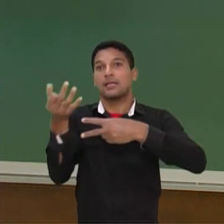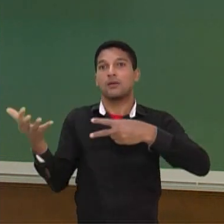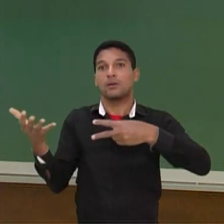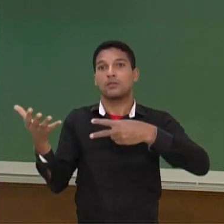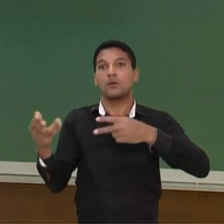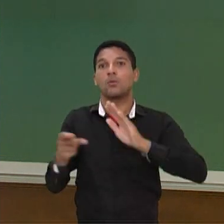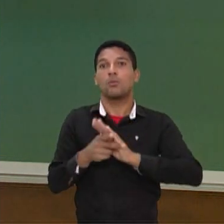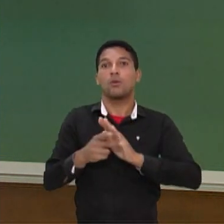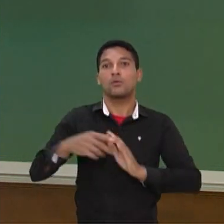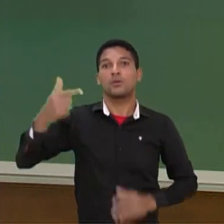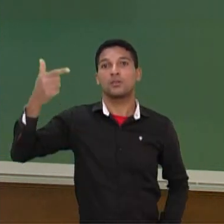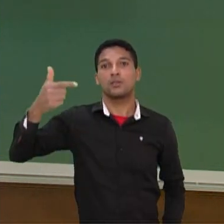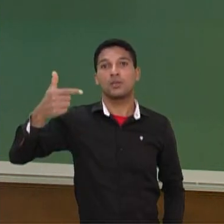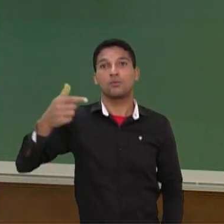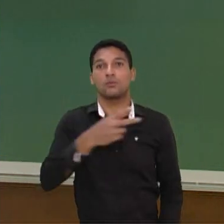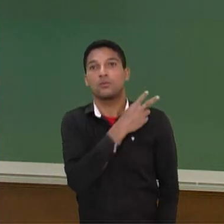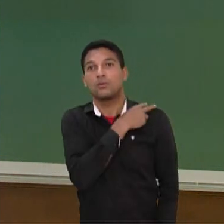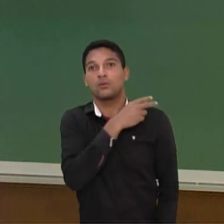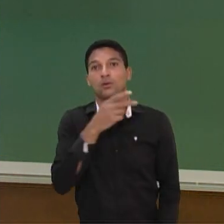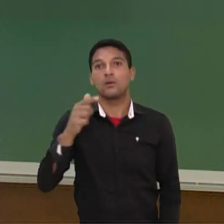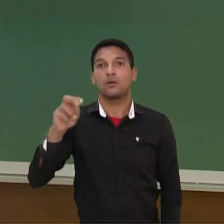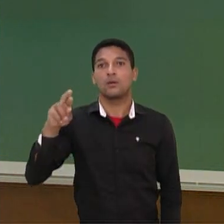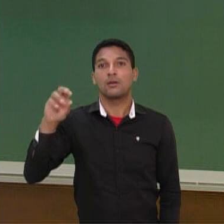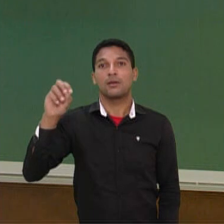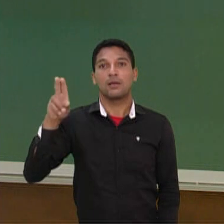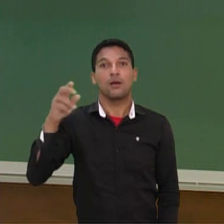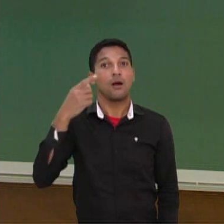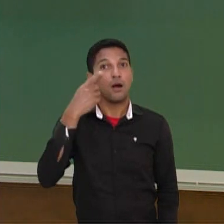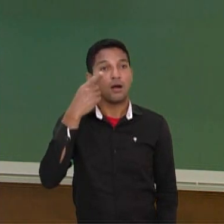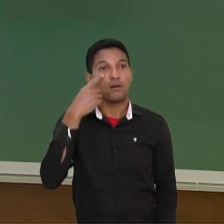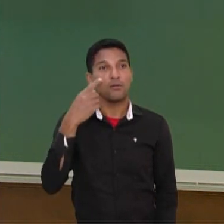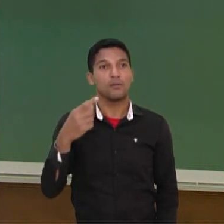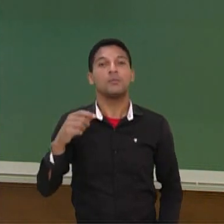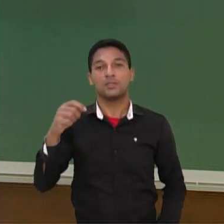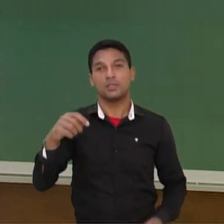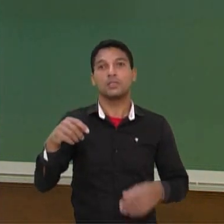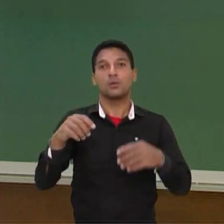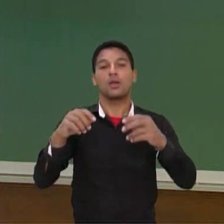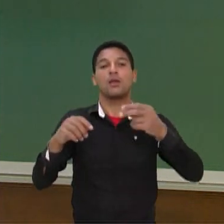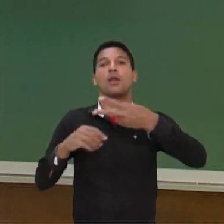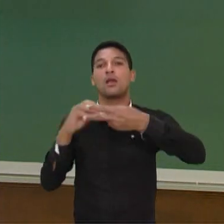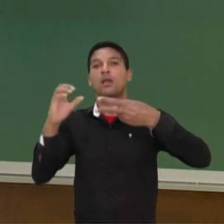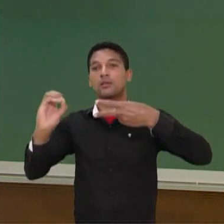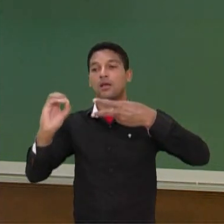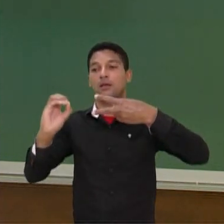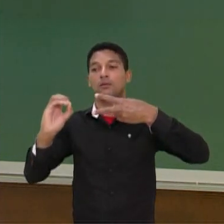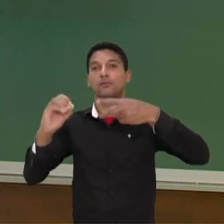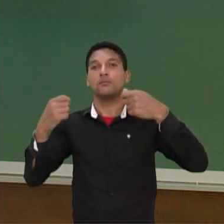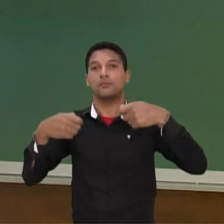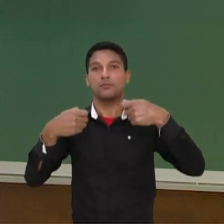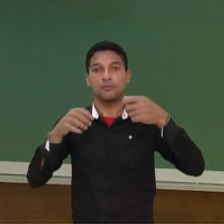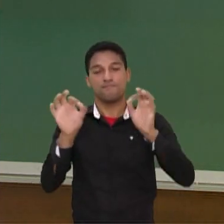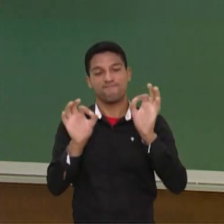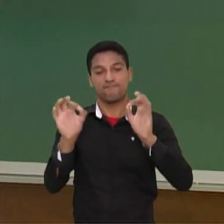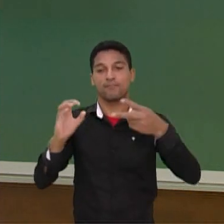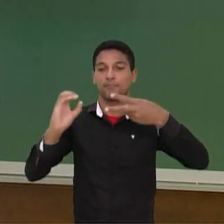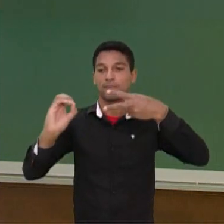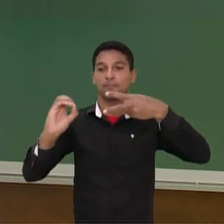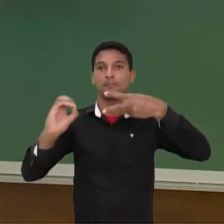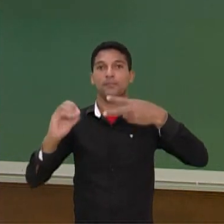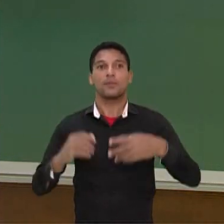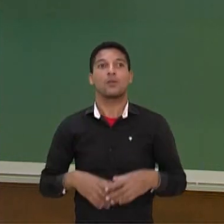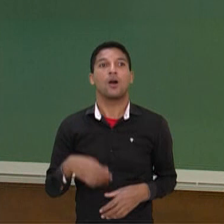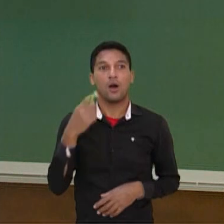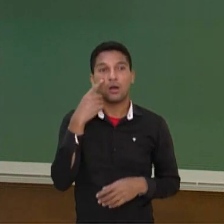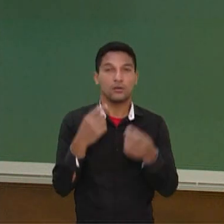seja, deixar um dos membros aí igual a 0. E aqui vai ser simples, veja, esse 160 que está positivo